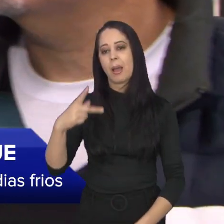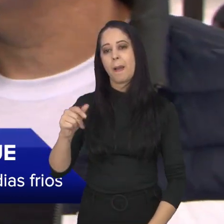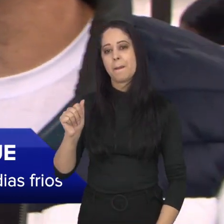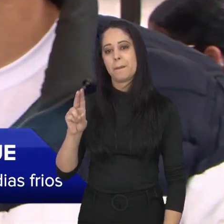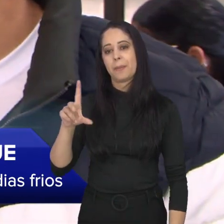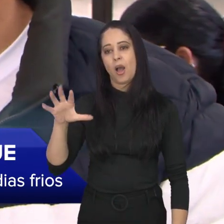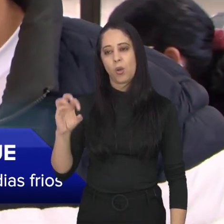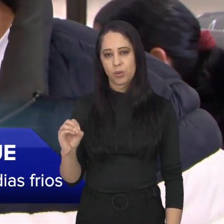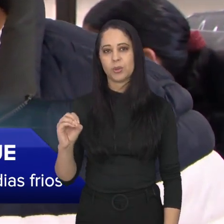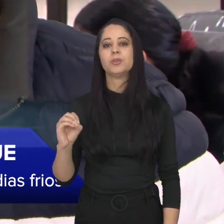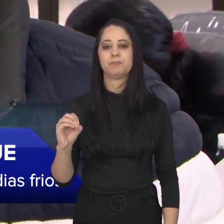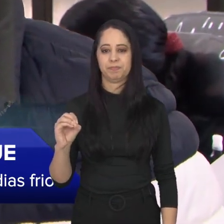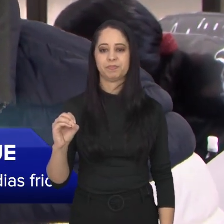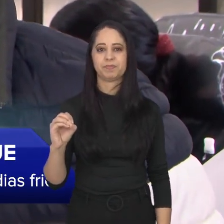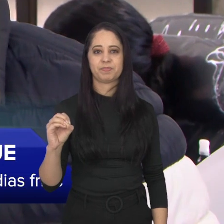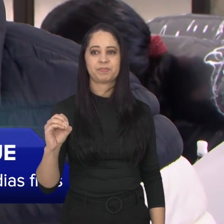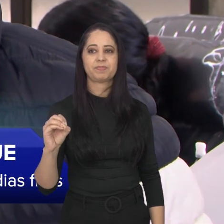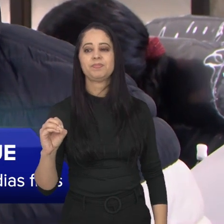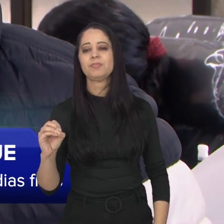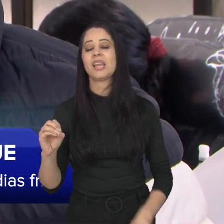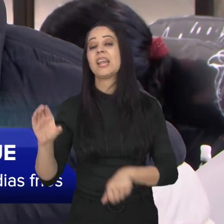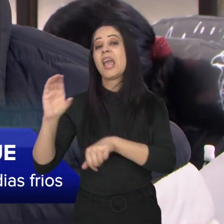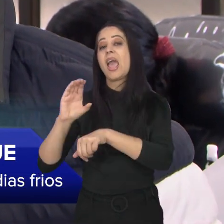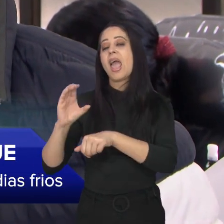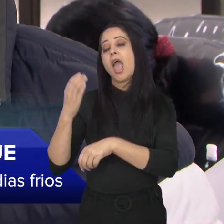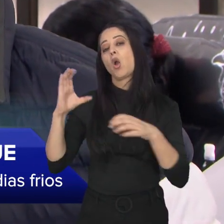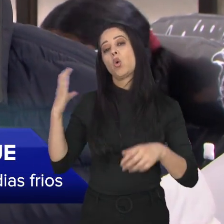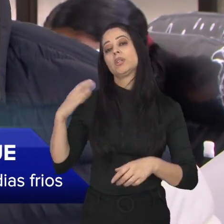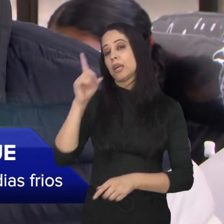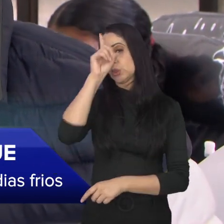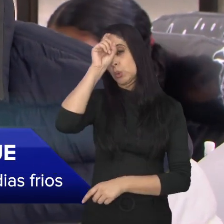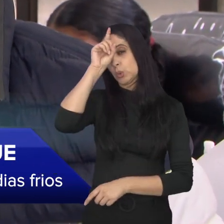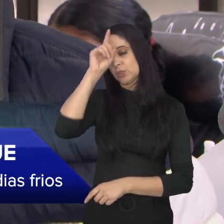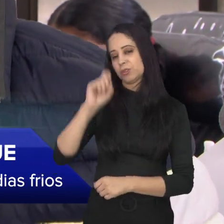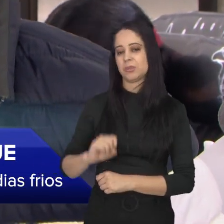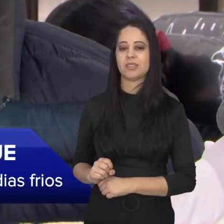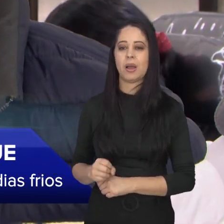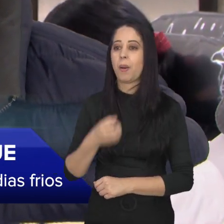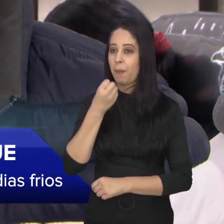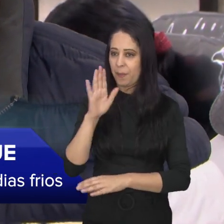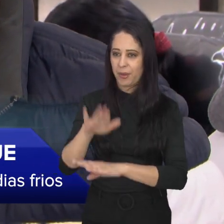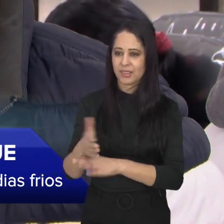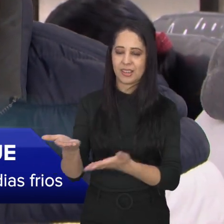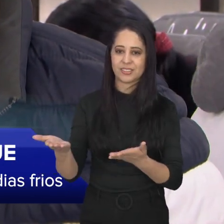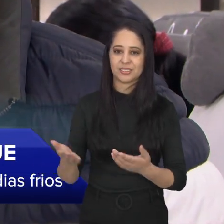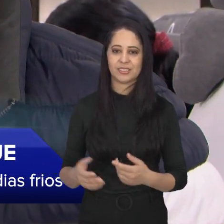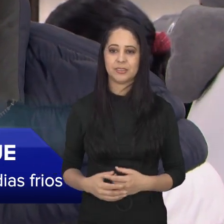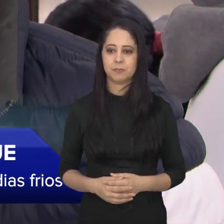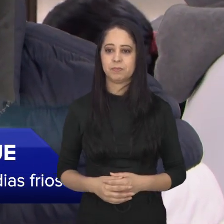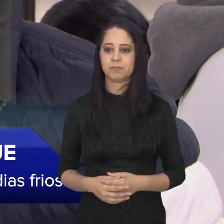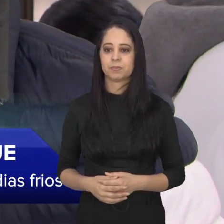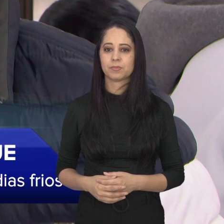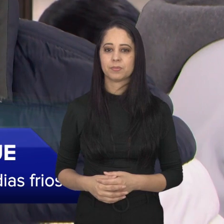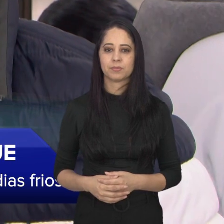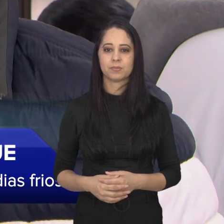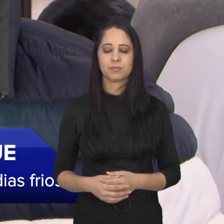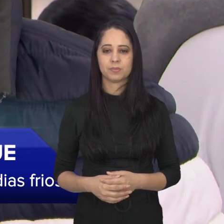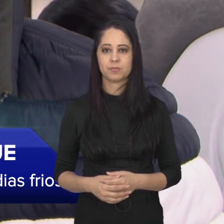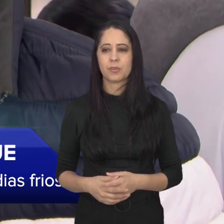com você, Marvin. Boa tarde para você, boa tarde a todos que nos acompanham. Nós estamos no mês de junho, mês de atenção aí